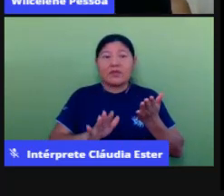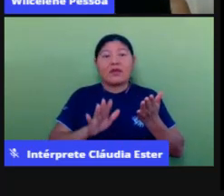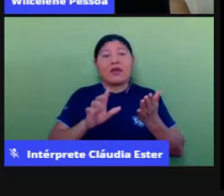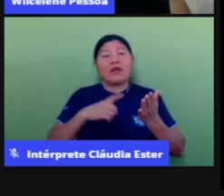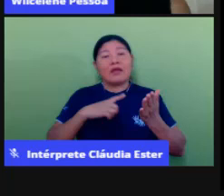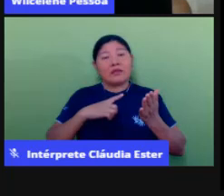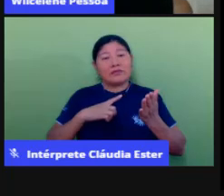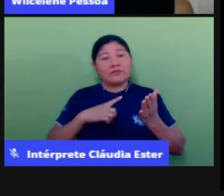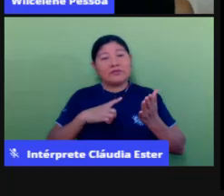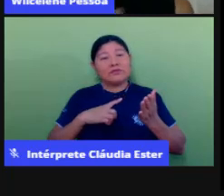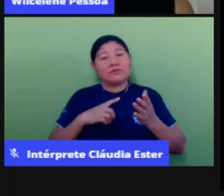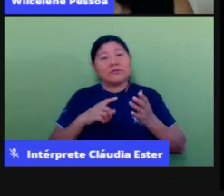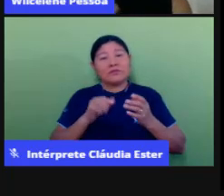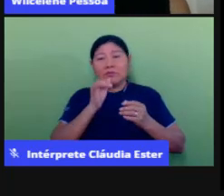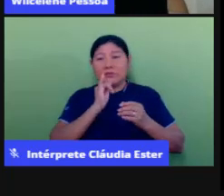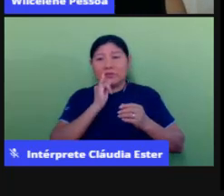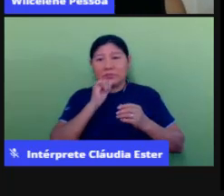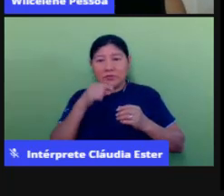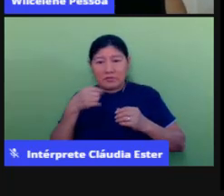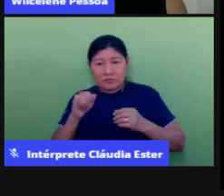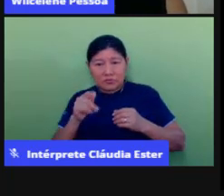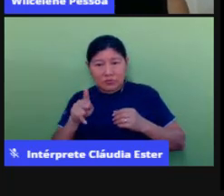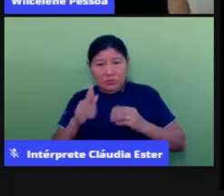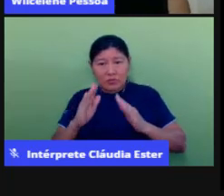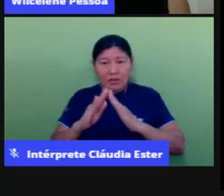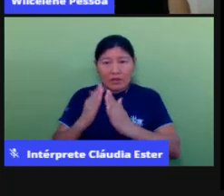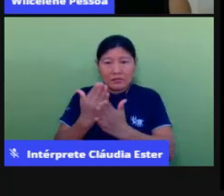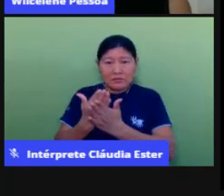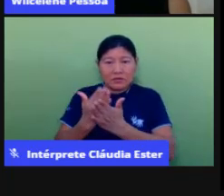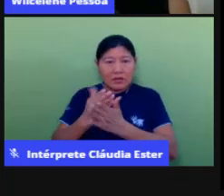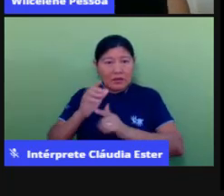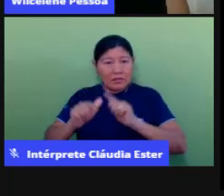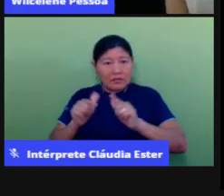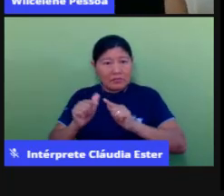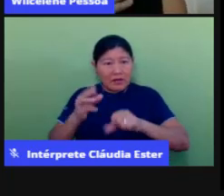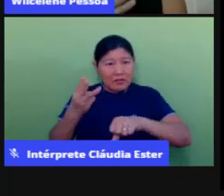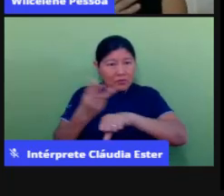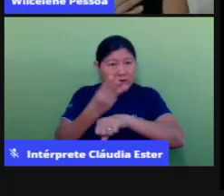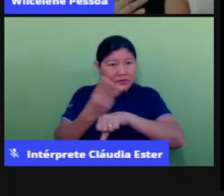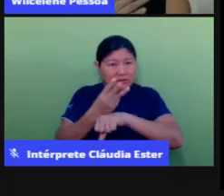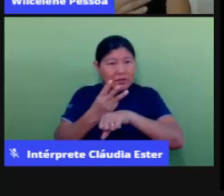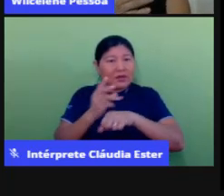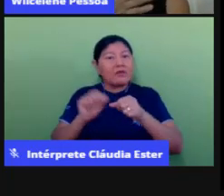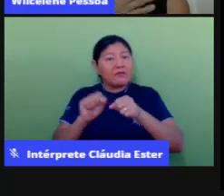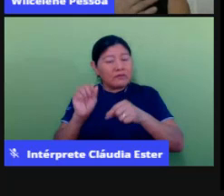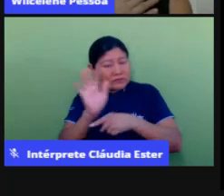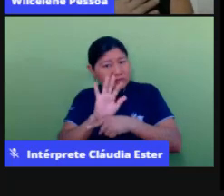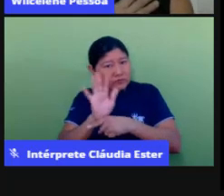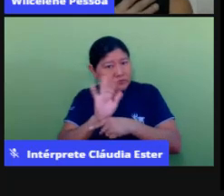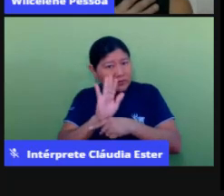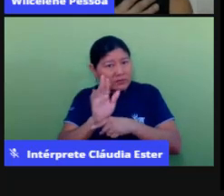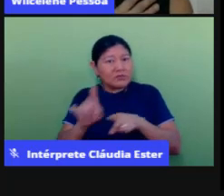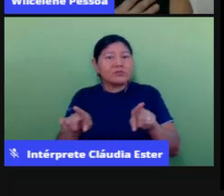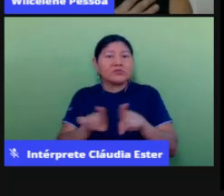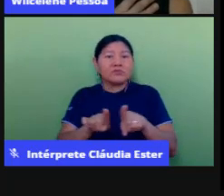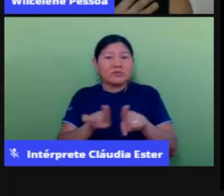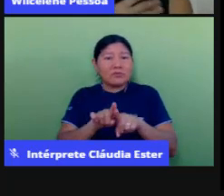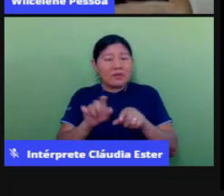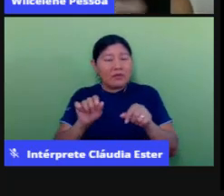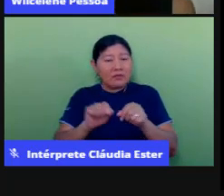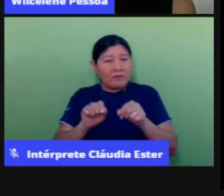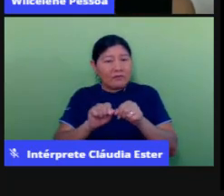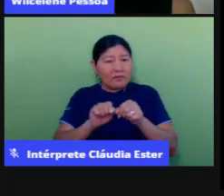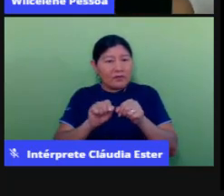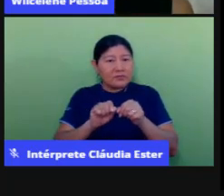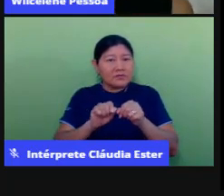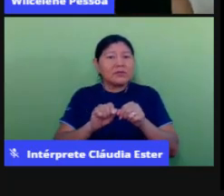WhatsApp, eu posso fazer um vídeo, eu posso fazer um áudio, né? A melhor forma, a forma que eu também me sinto à vontade, né?